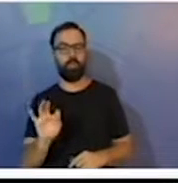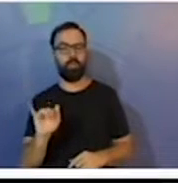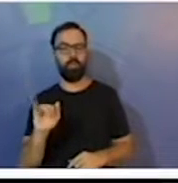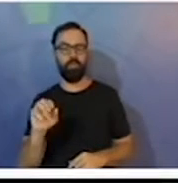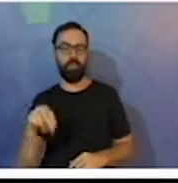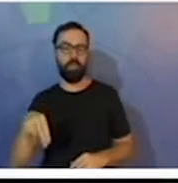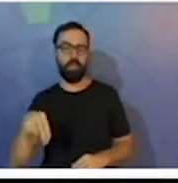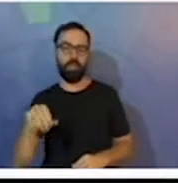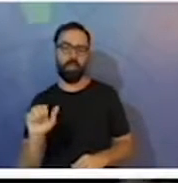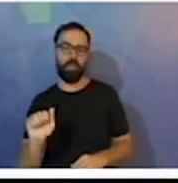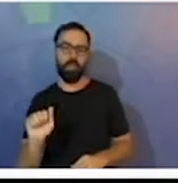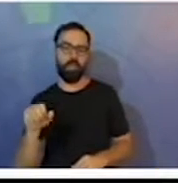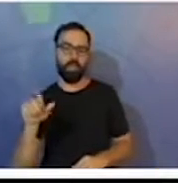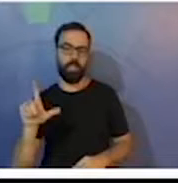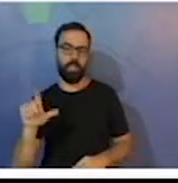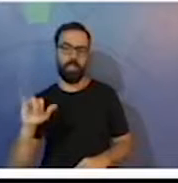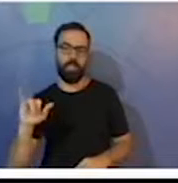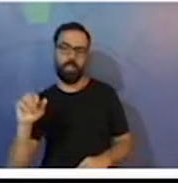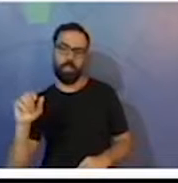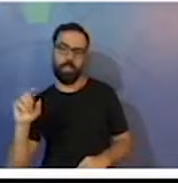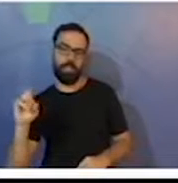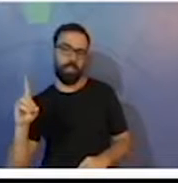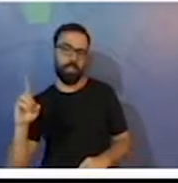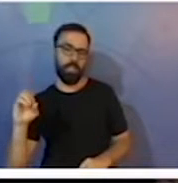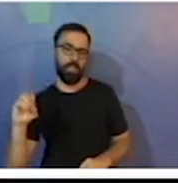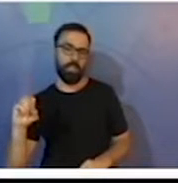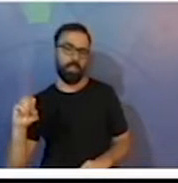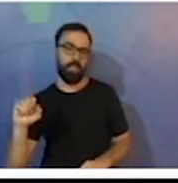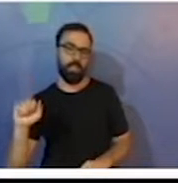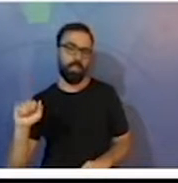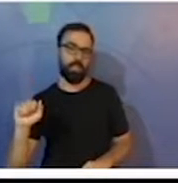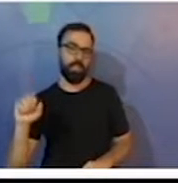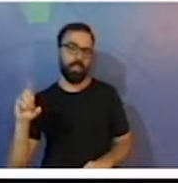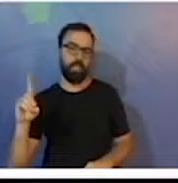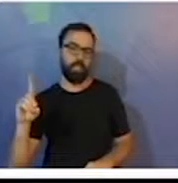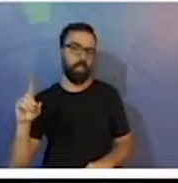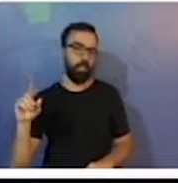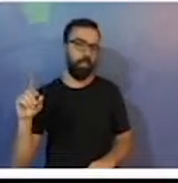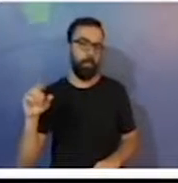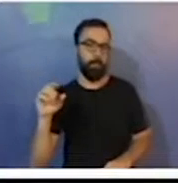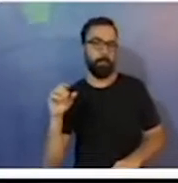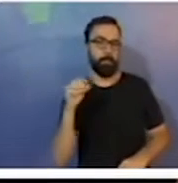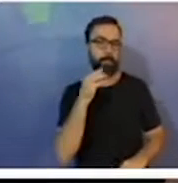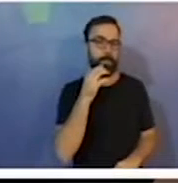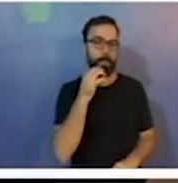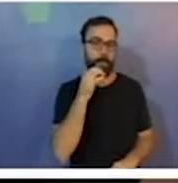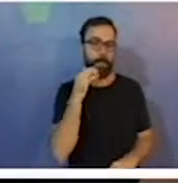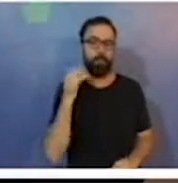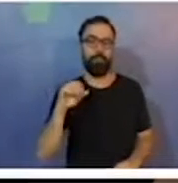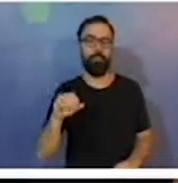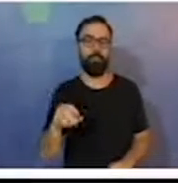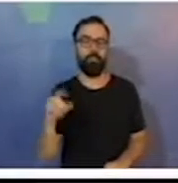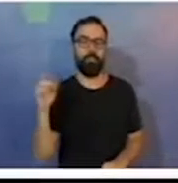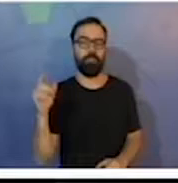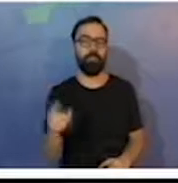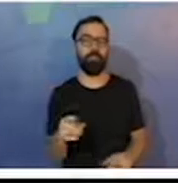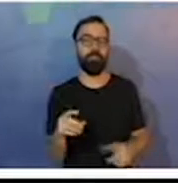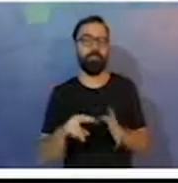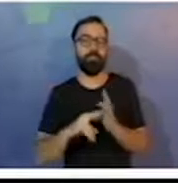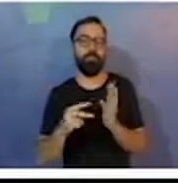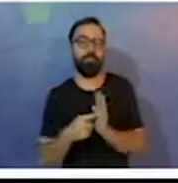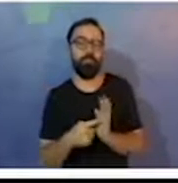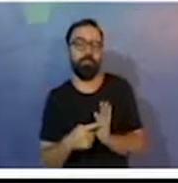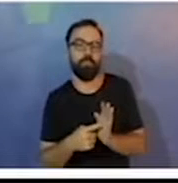intenção Qual é o objetivo Para que serve e nós estamos aqui ó página 55 a